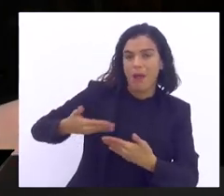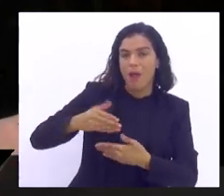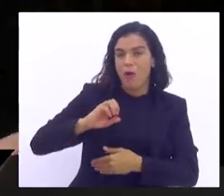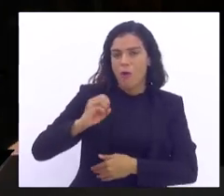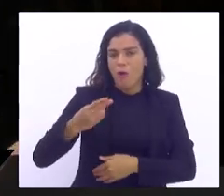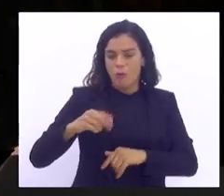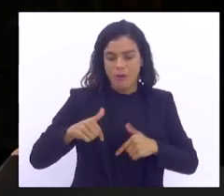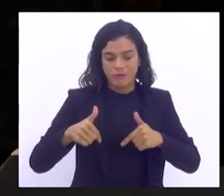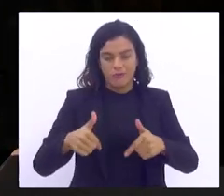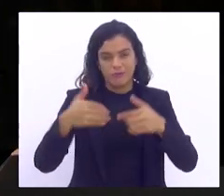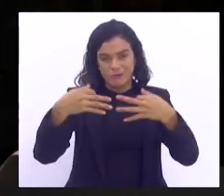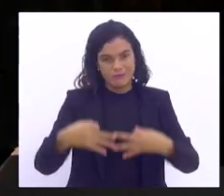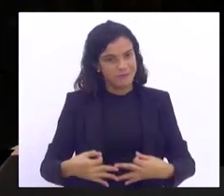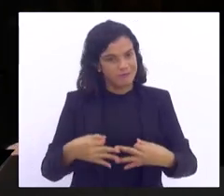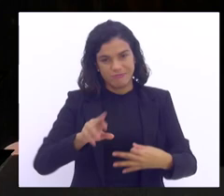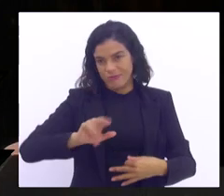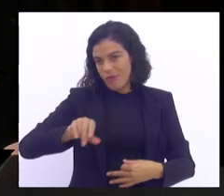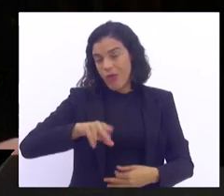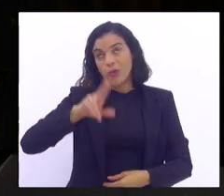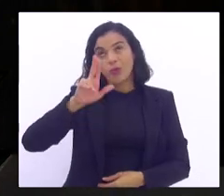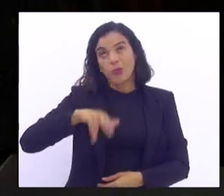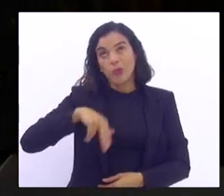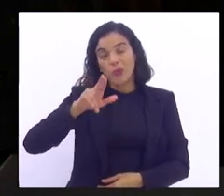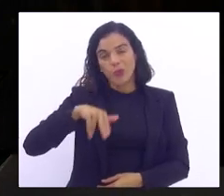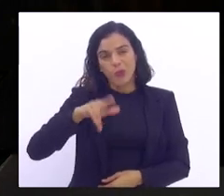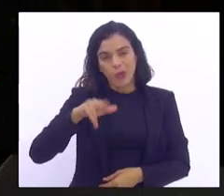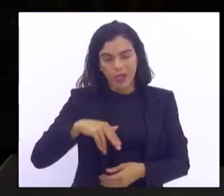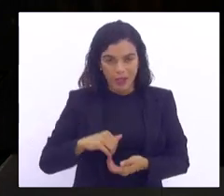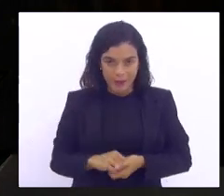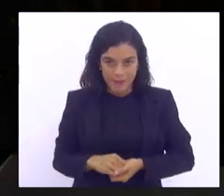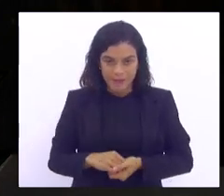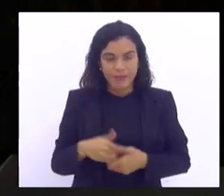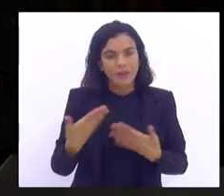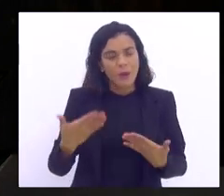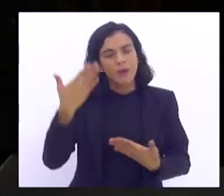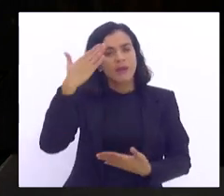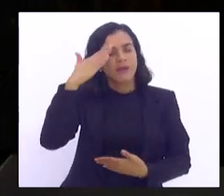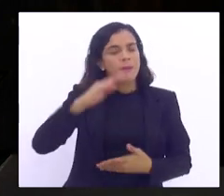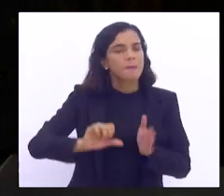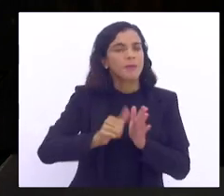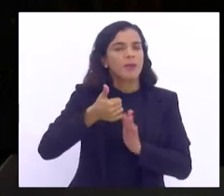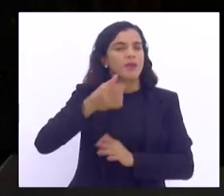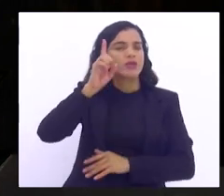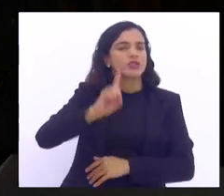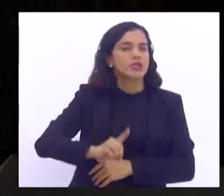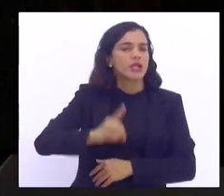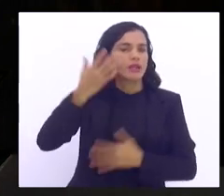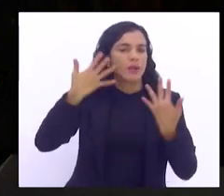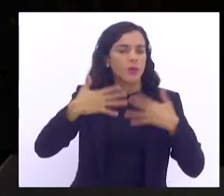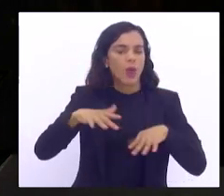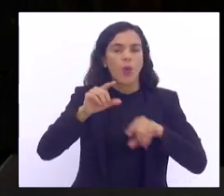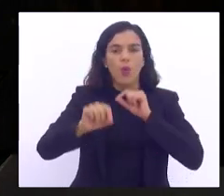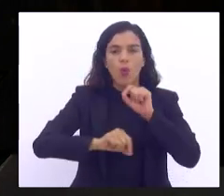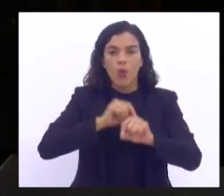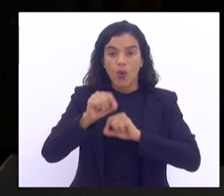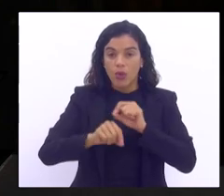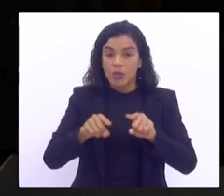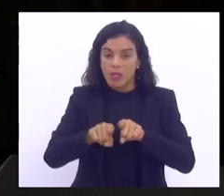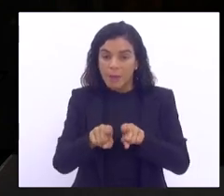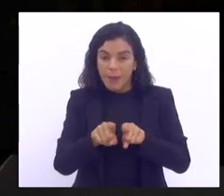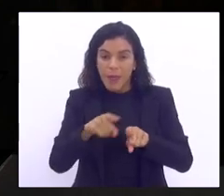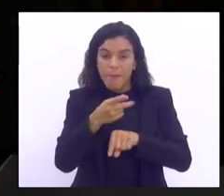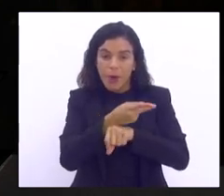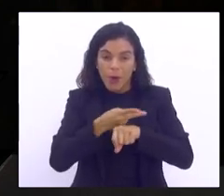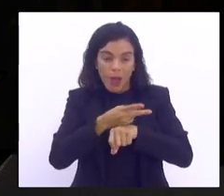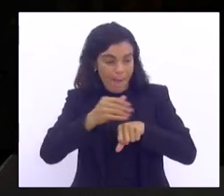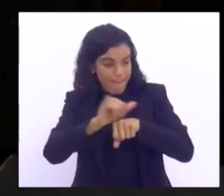correto. Nunca será. Nunca será. Então, nós temos que entender o que é o direito natural em primeiro lugar. E, em segundo lugar, buscar meios para